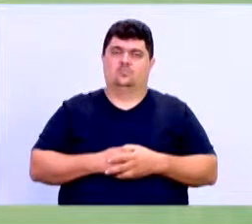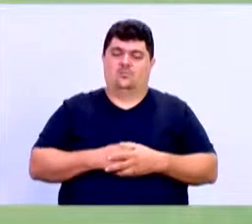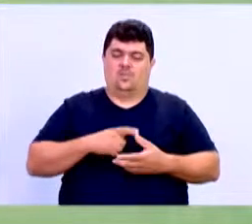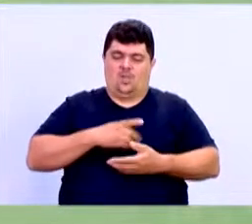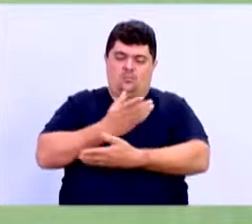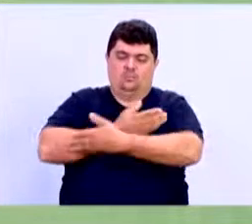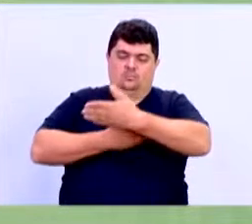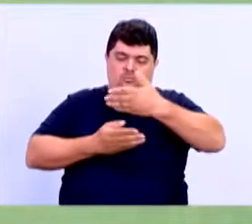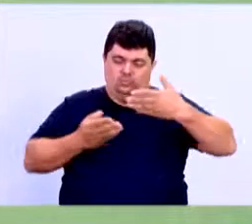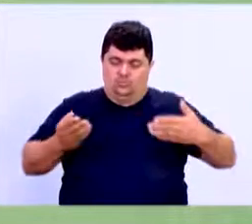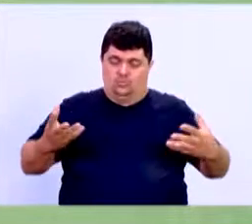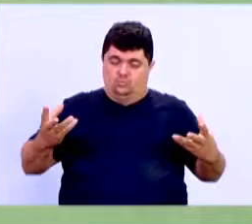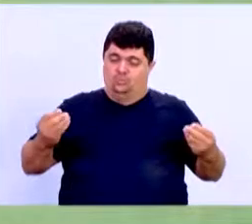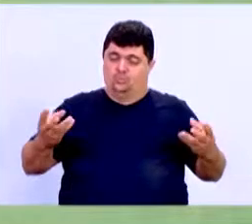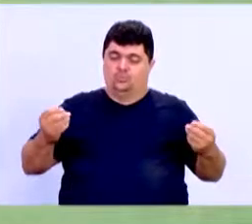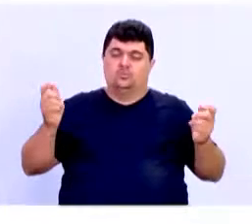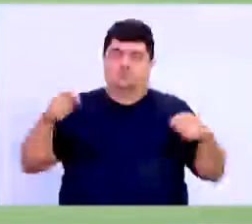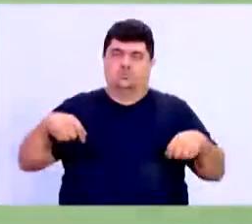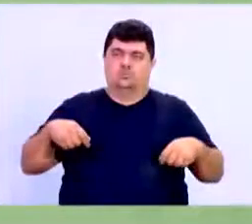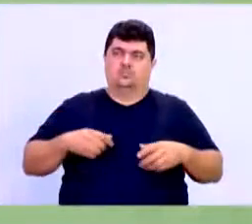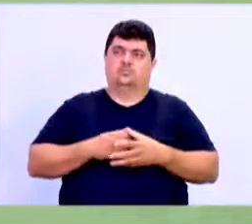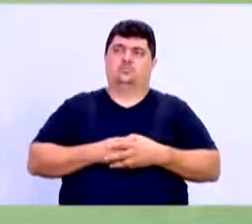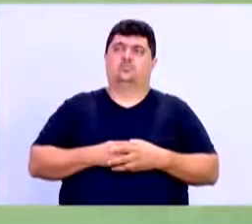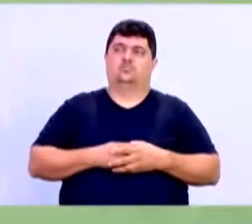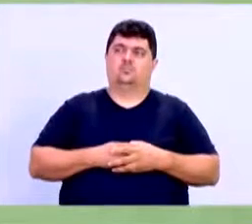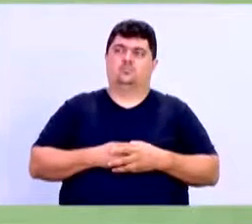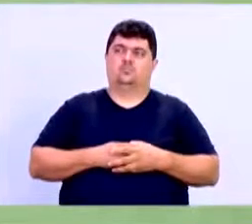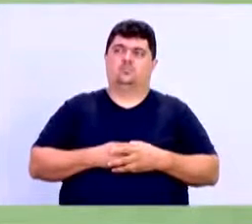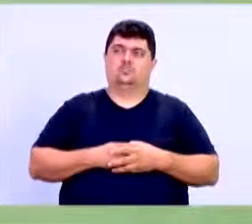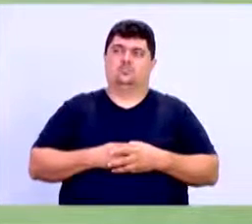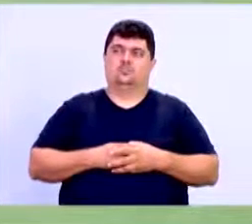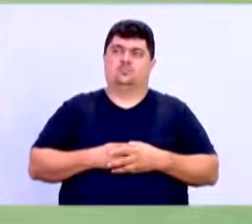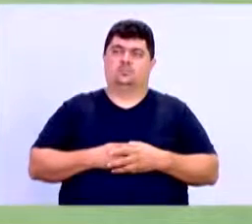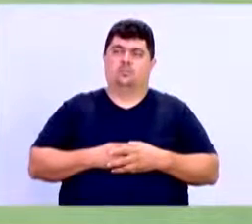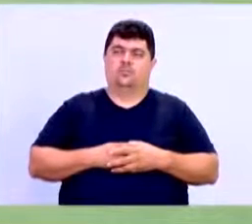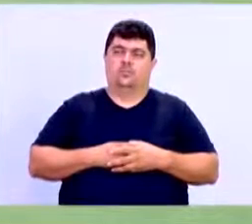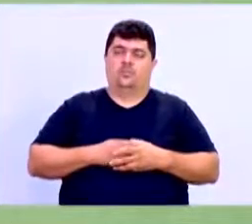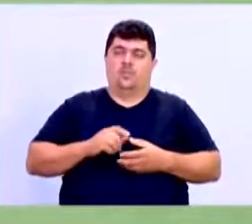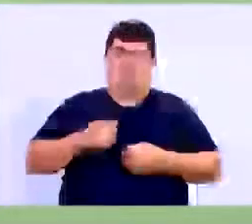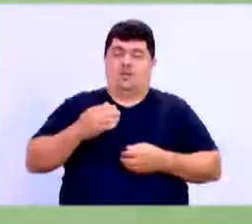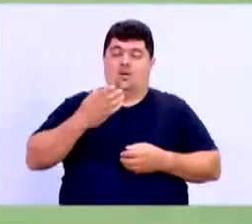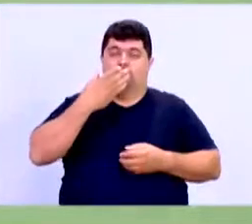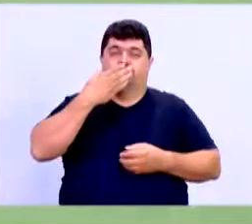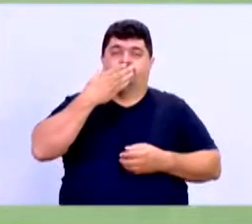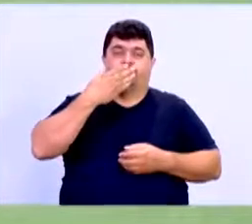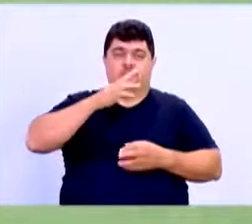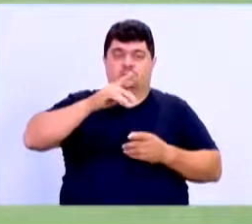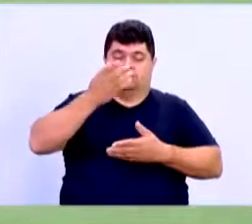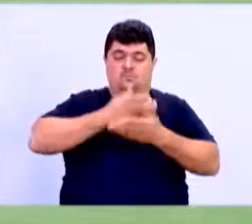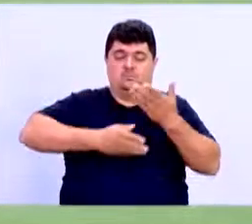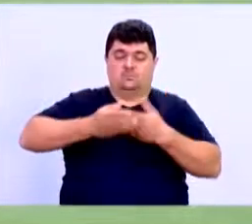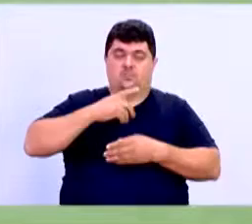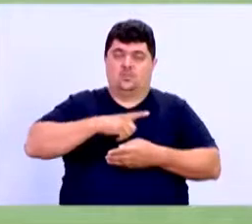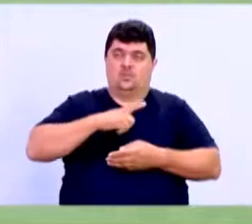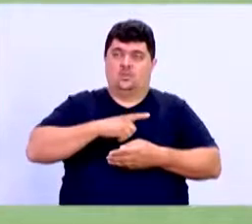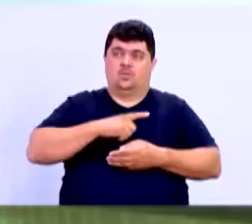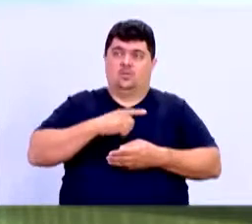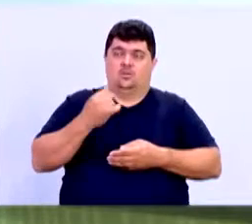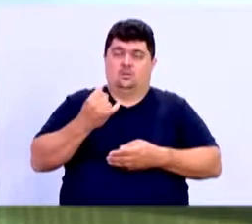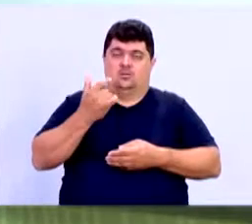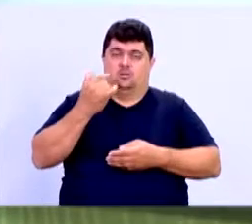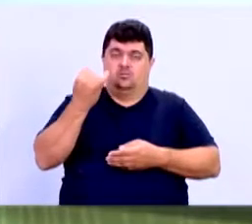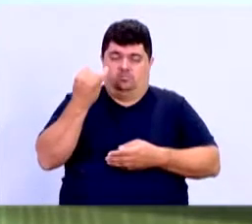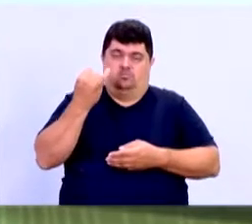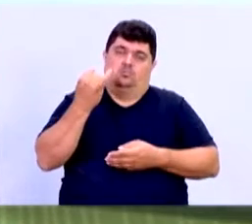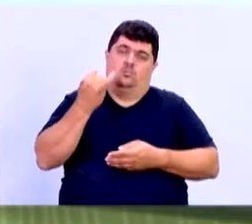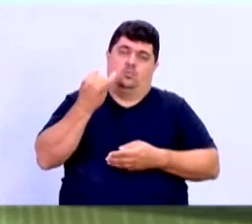ser cursada por vários alunos. Então, aqui a gente entende os tipos de relacionamento, mas existe outra questão que eu